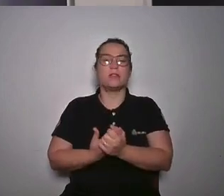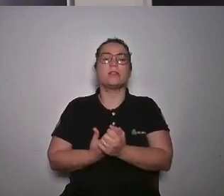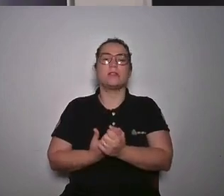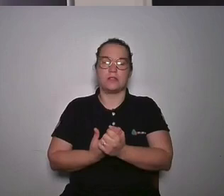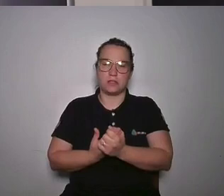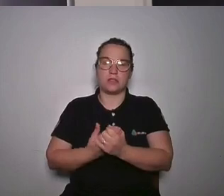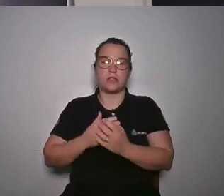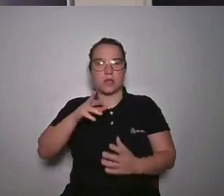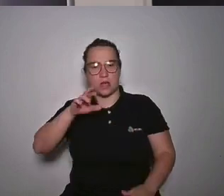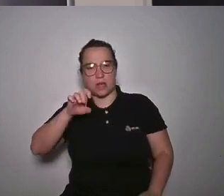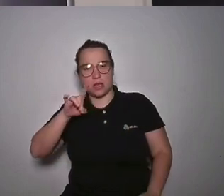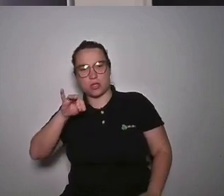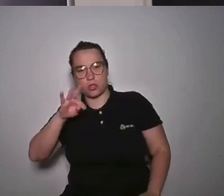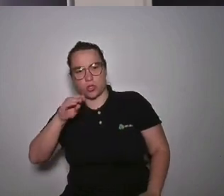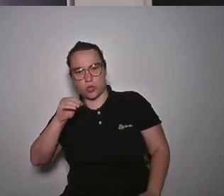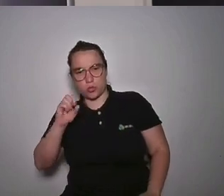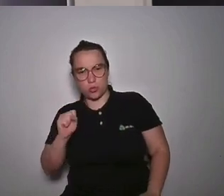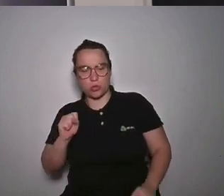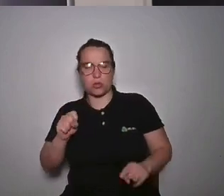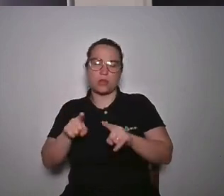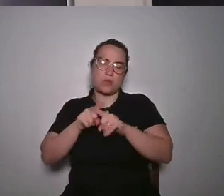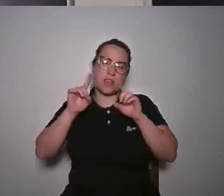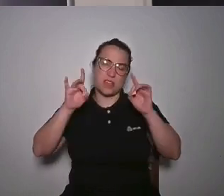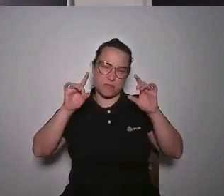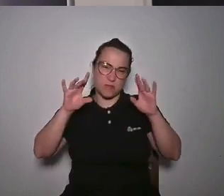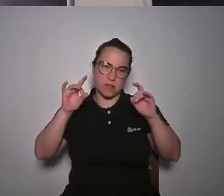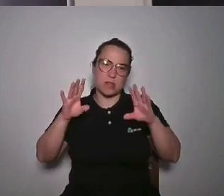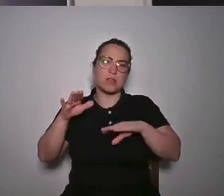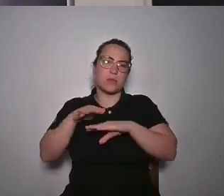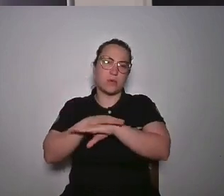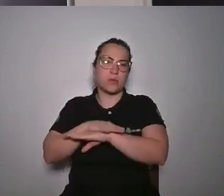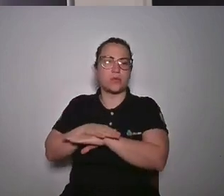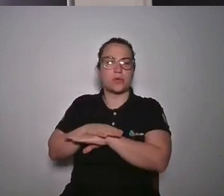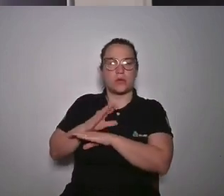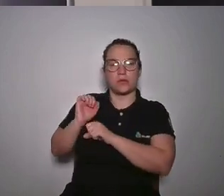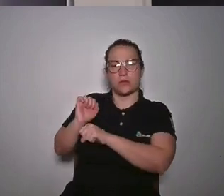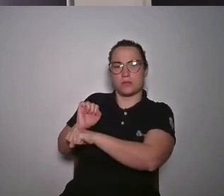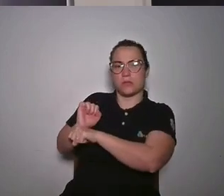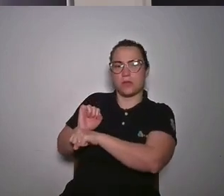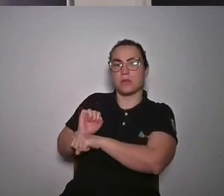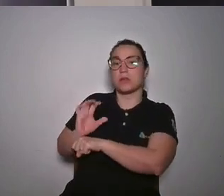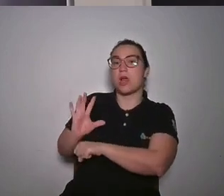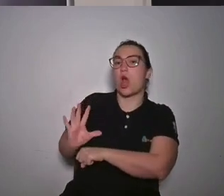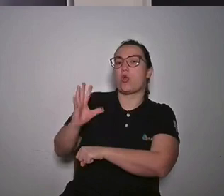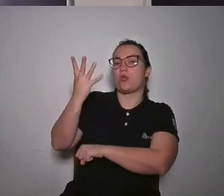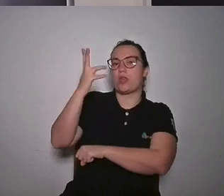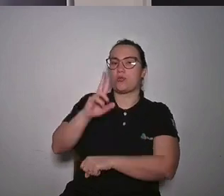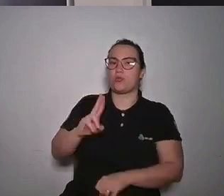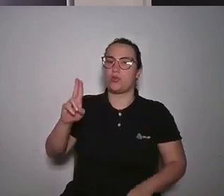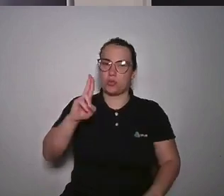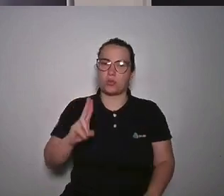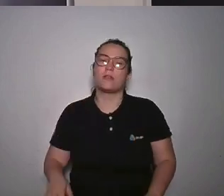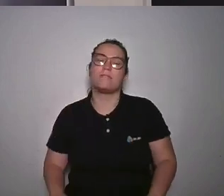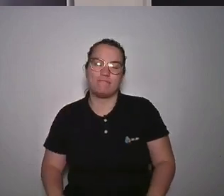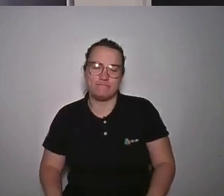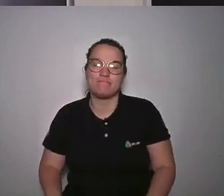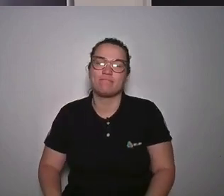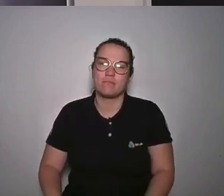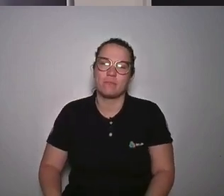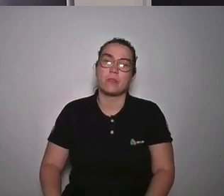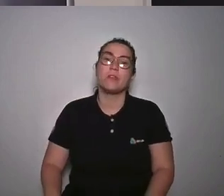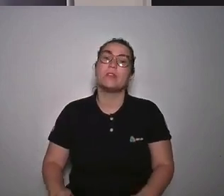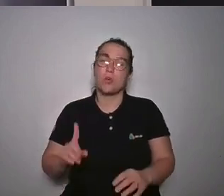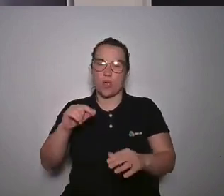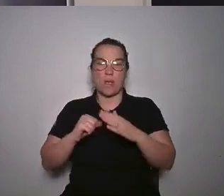e operações especiais e a reserva de contingência. Então, isso é para a